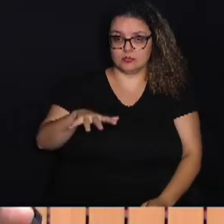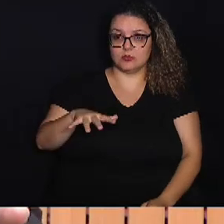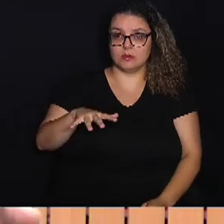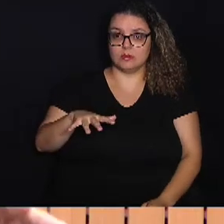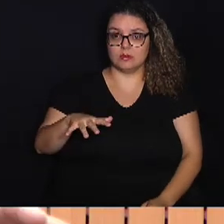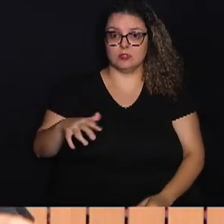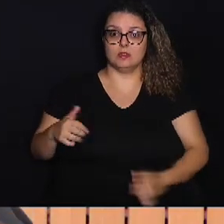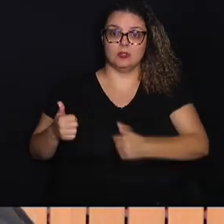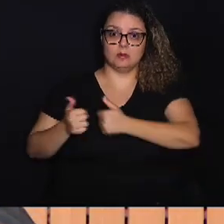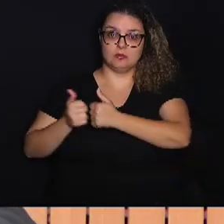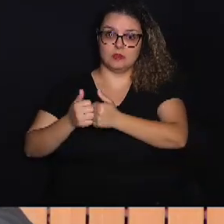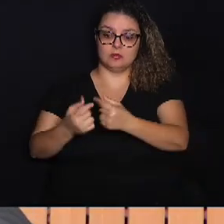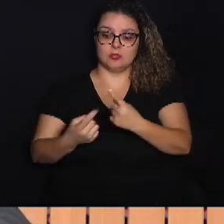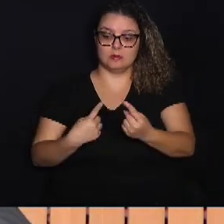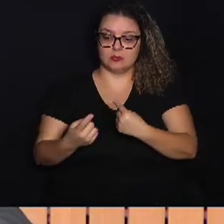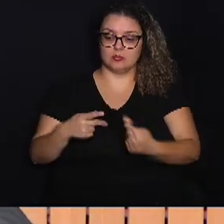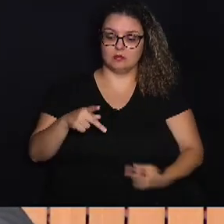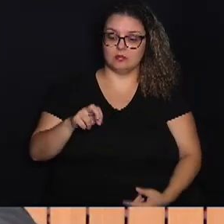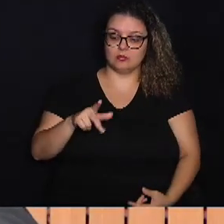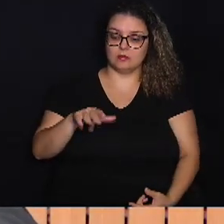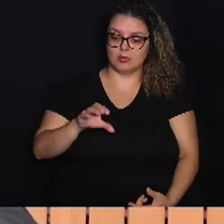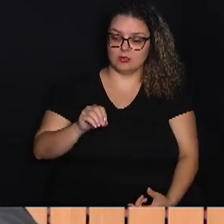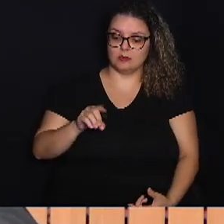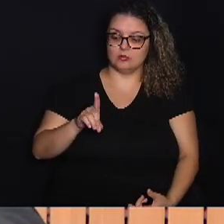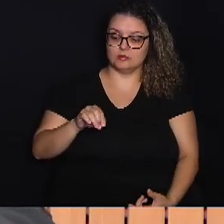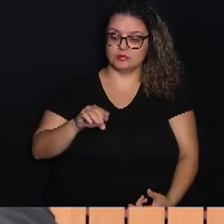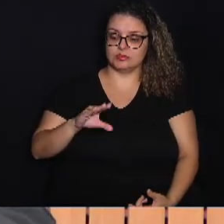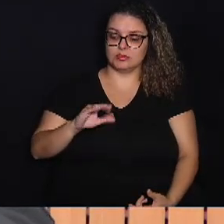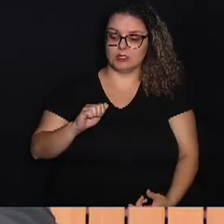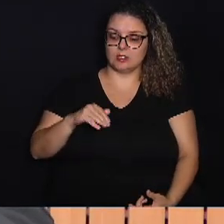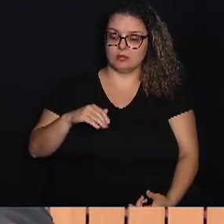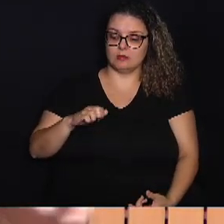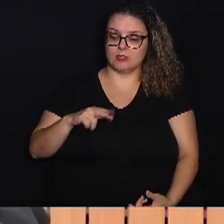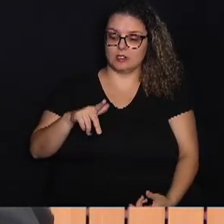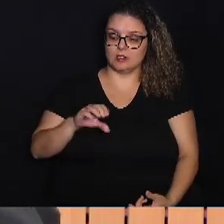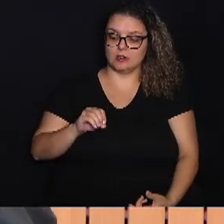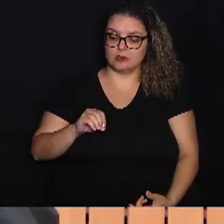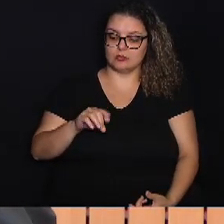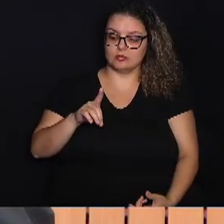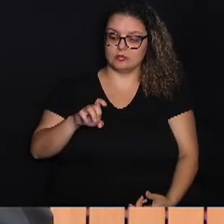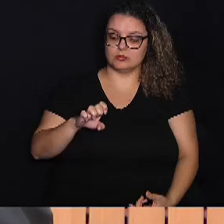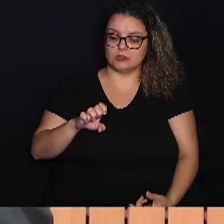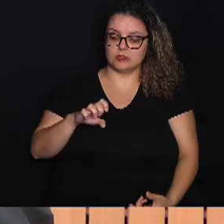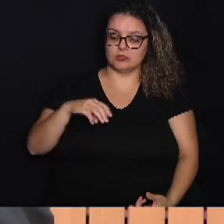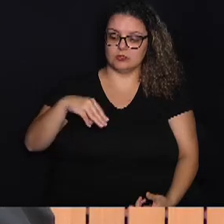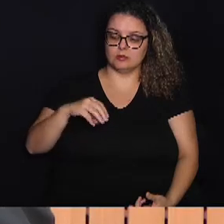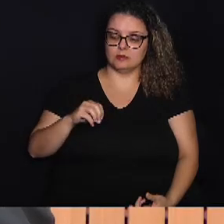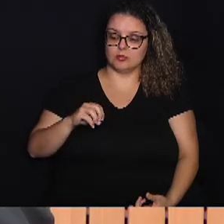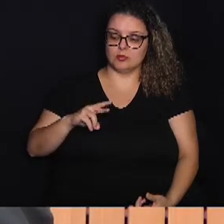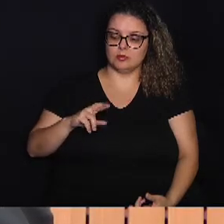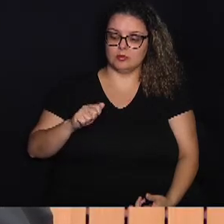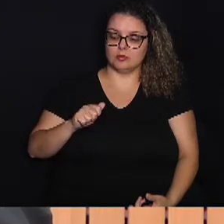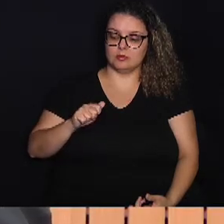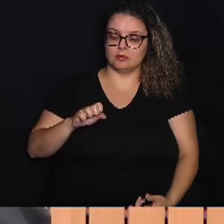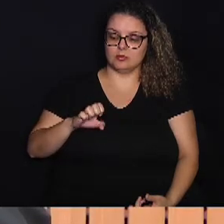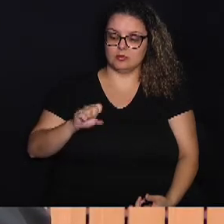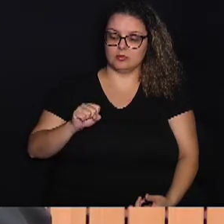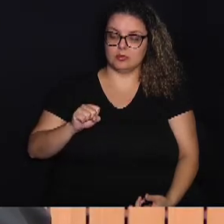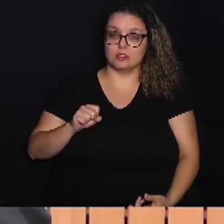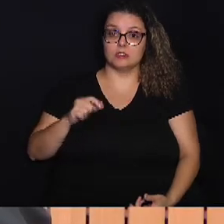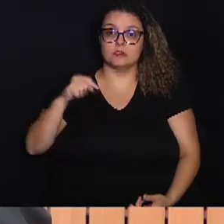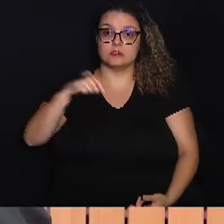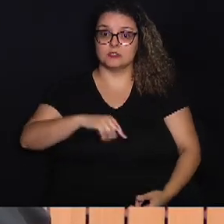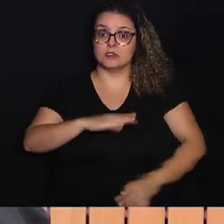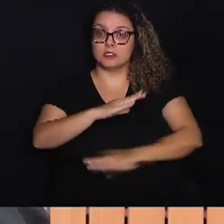do Entorno ali da Avenida Paulo mora eh e nesta casa nós aprovamos não é a autorização